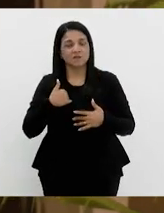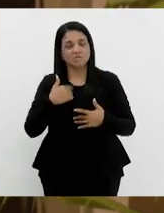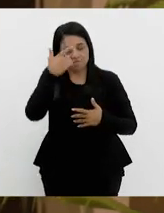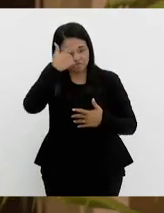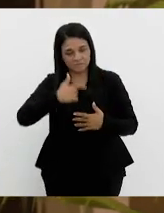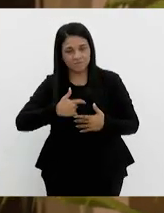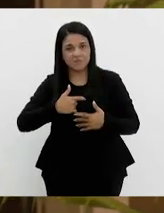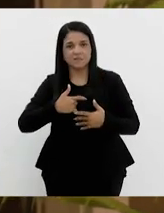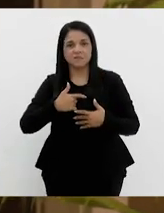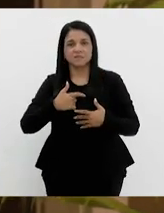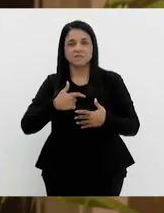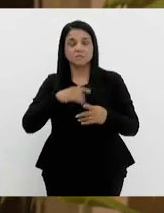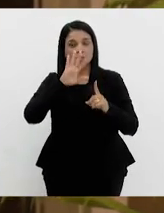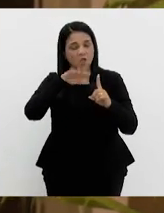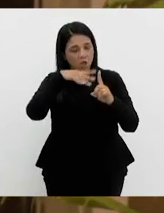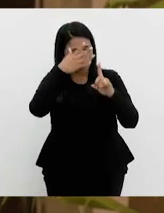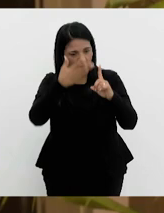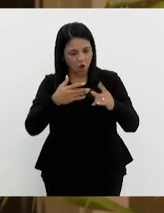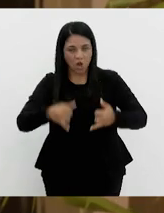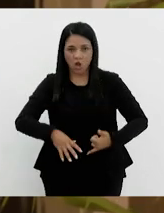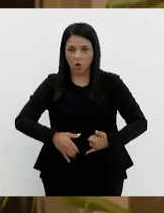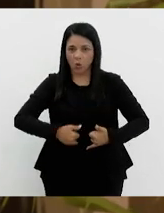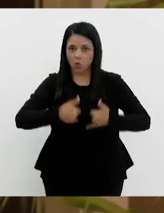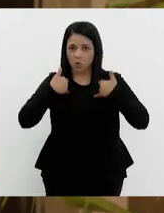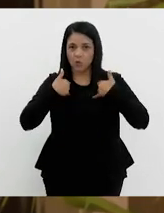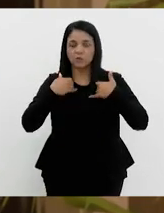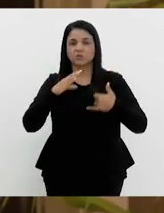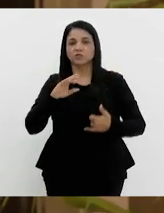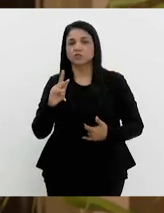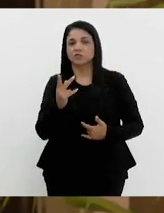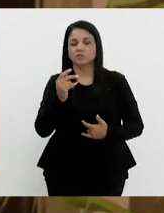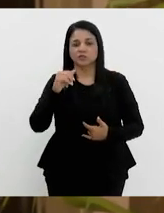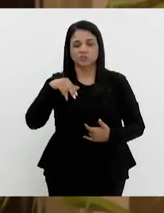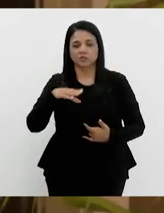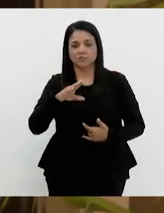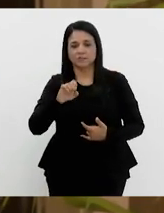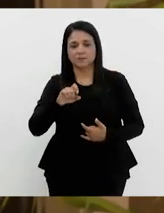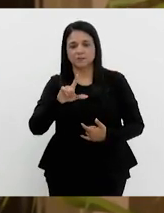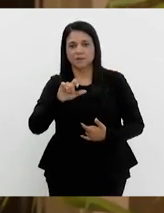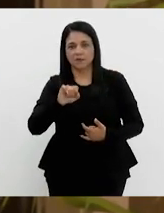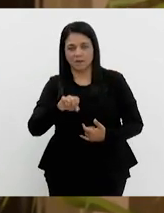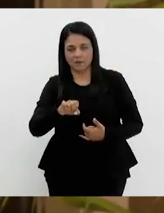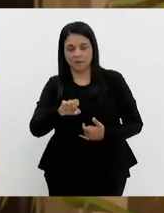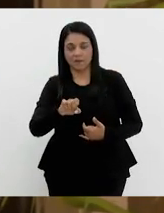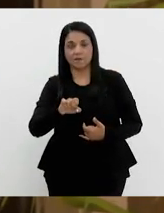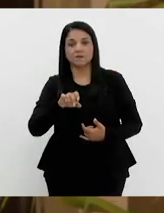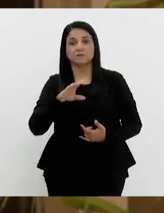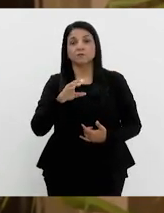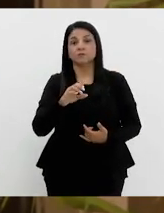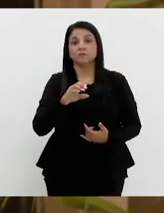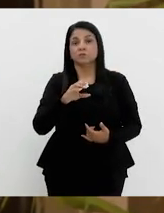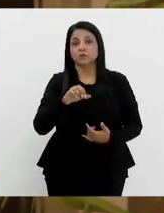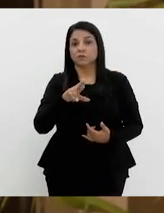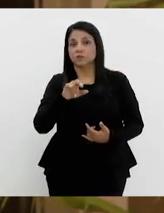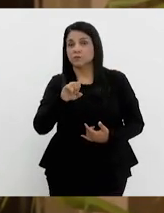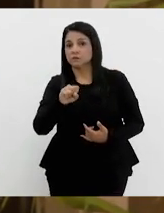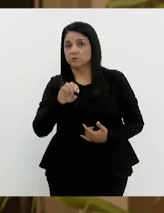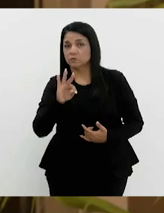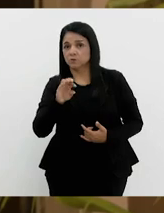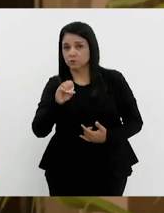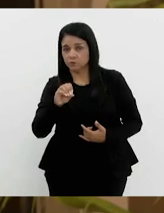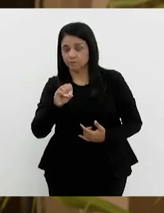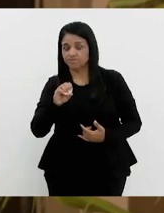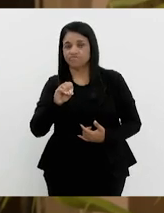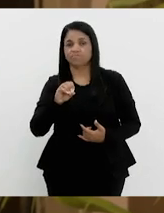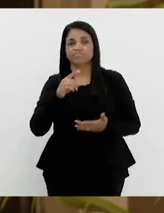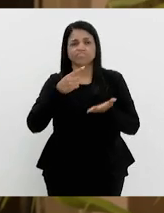minha imensa honra em ser o chancel do projeto Cristo G20 essa responsabilidade que agora assumo é mais que o compromisso